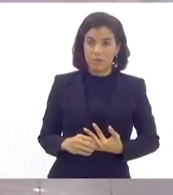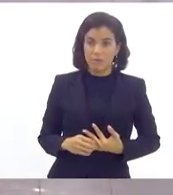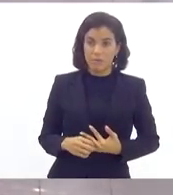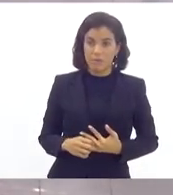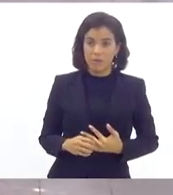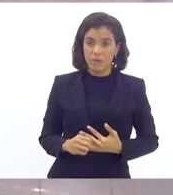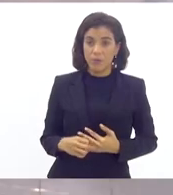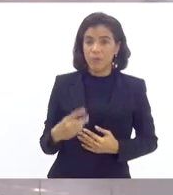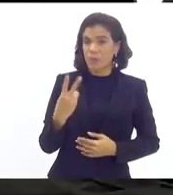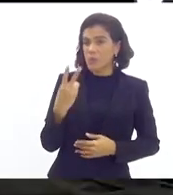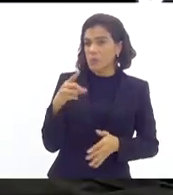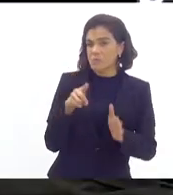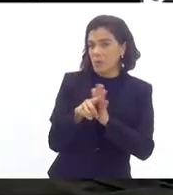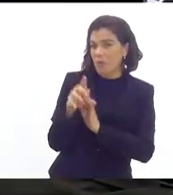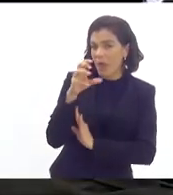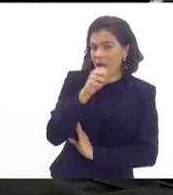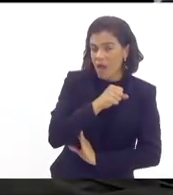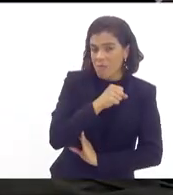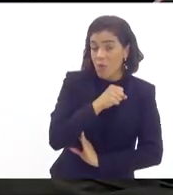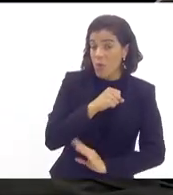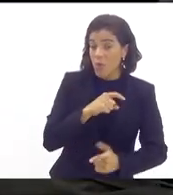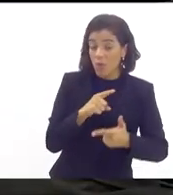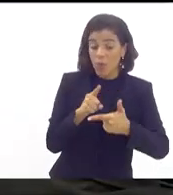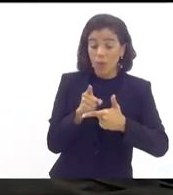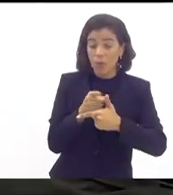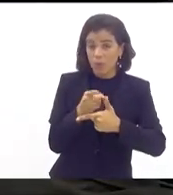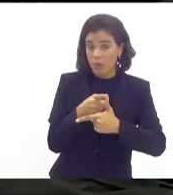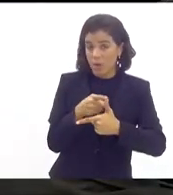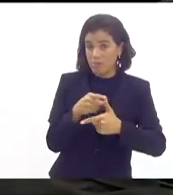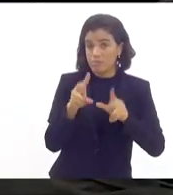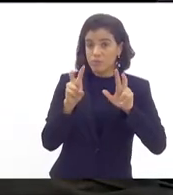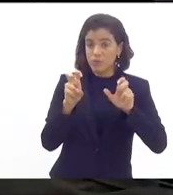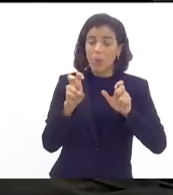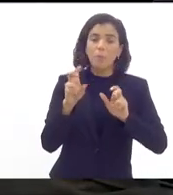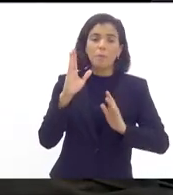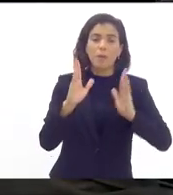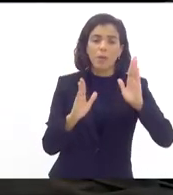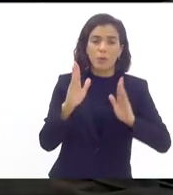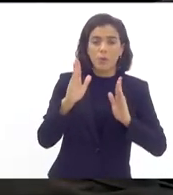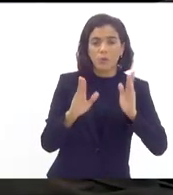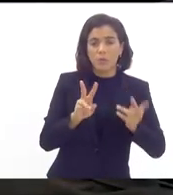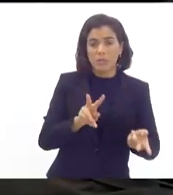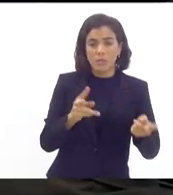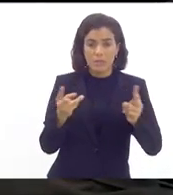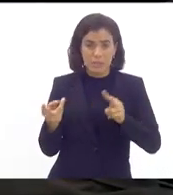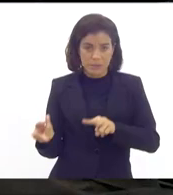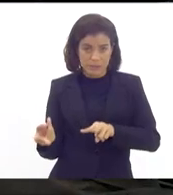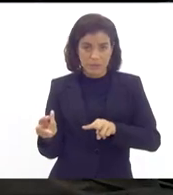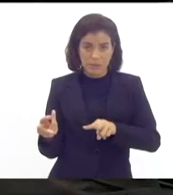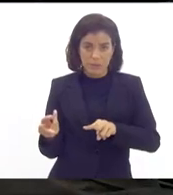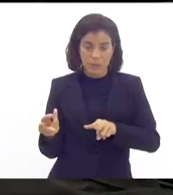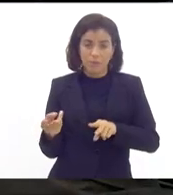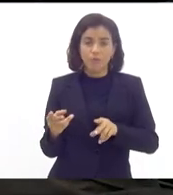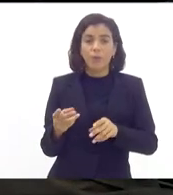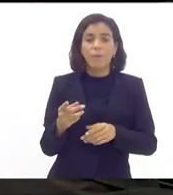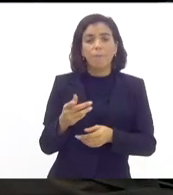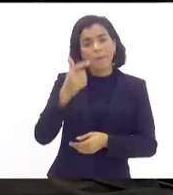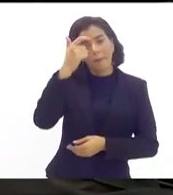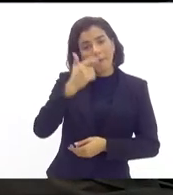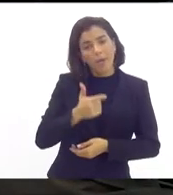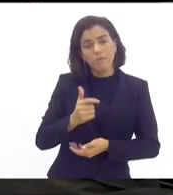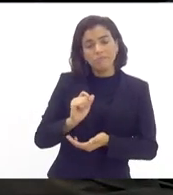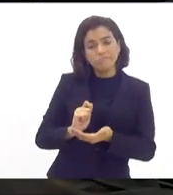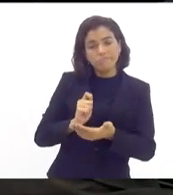Duas perguntas rápidas. Uma com relação ao período de transição. Para o contribuinte,